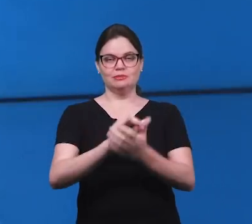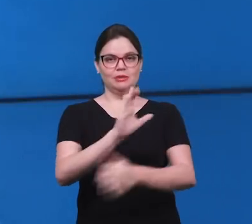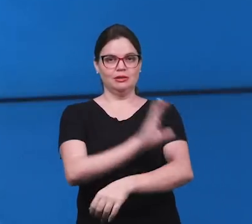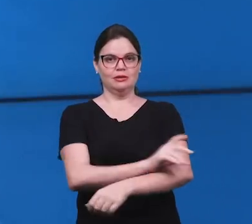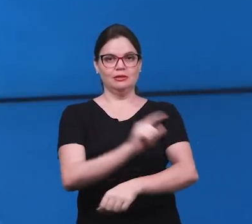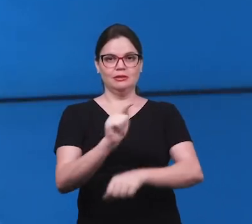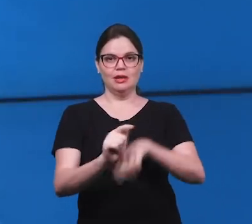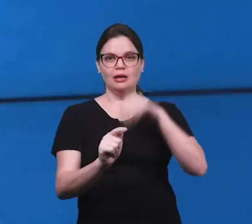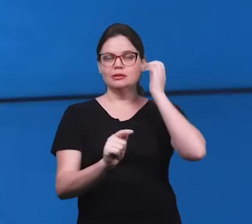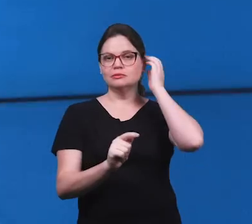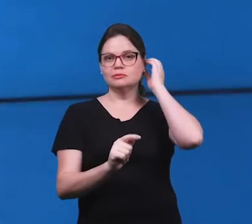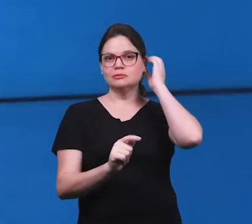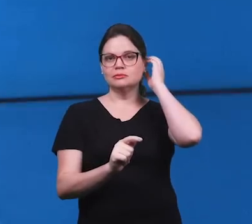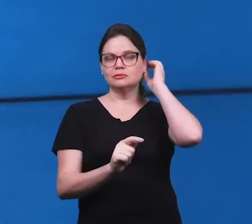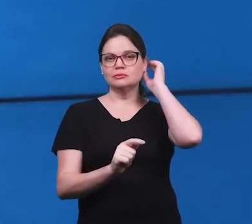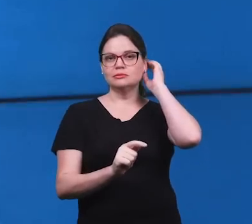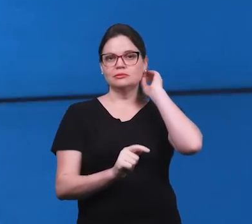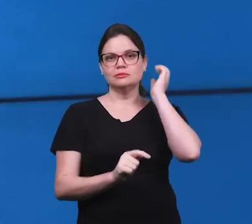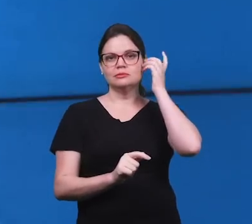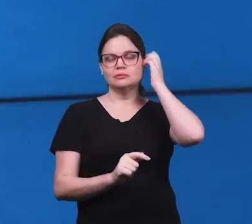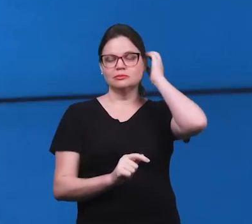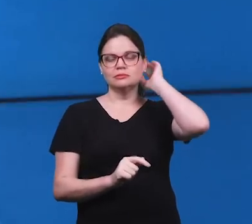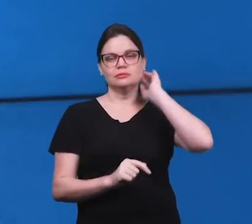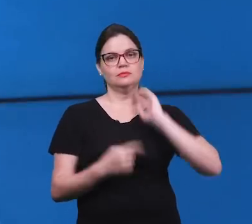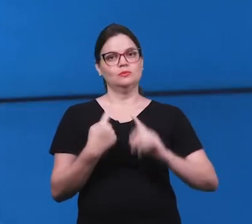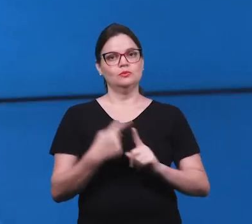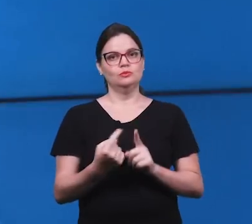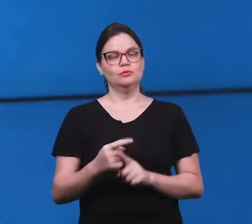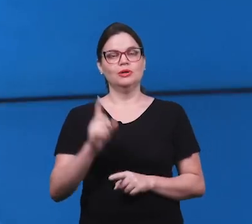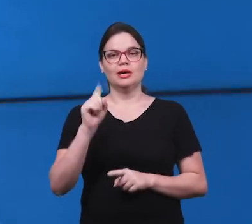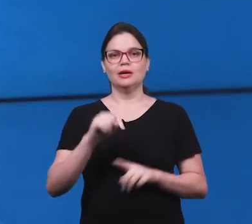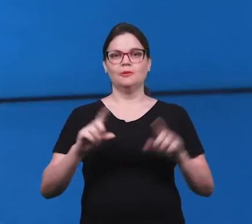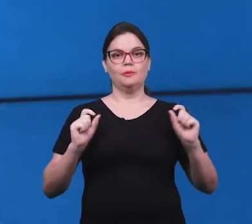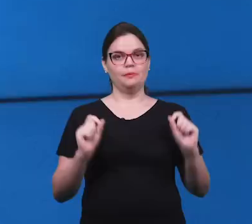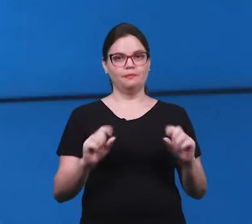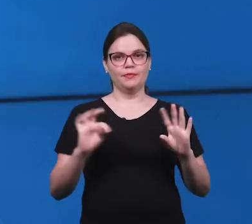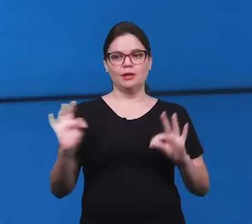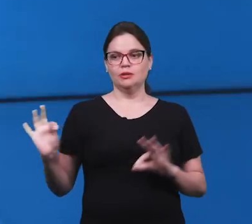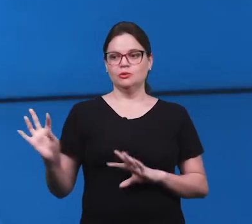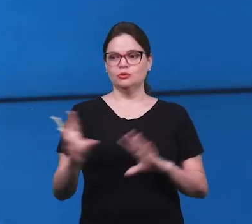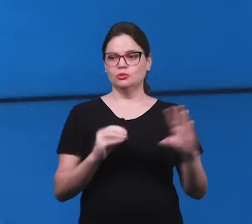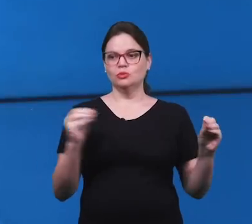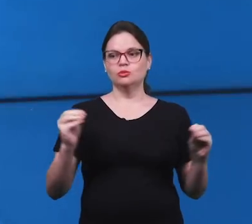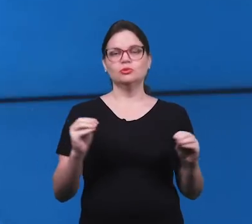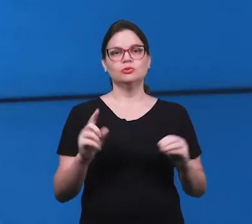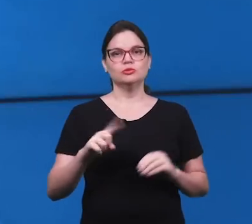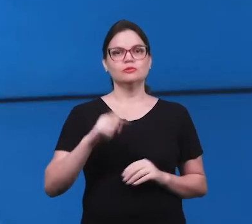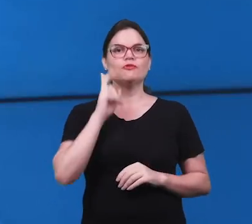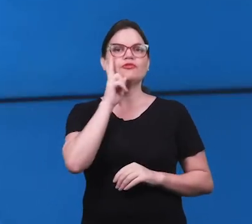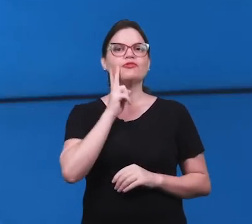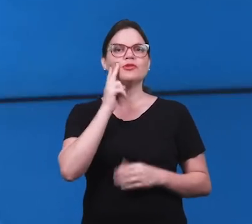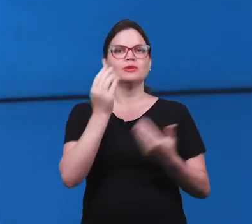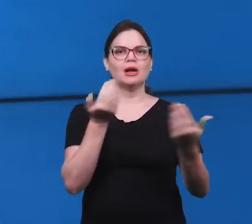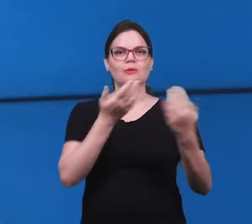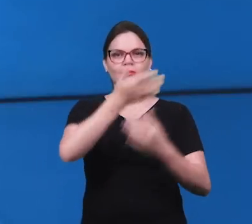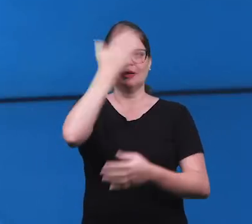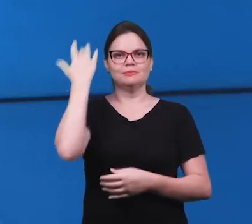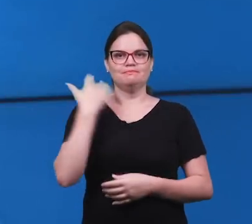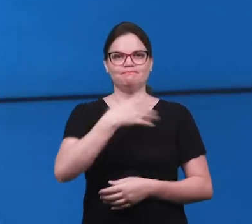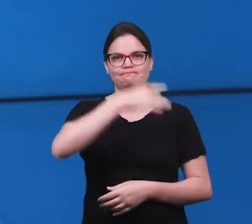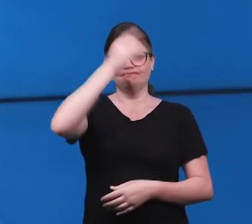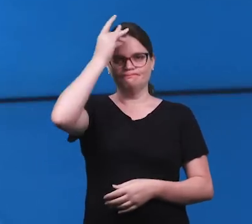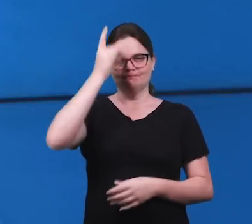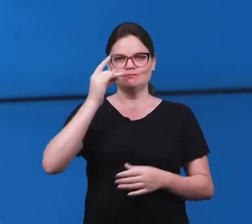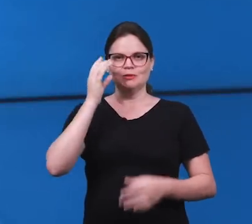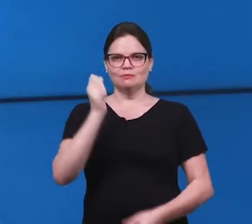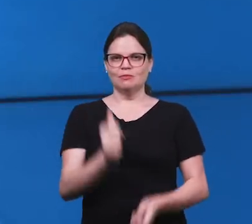isso que o irmão falou, que é exatamente o que se refere ao vinho, né? Aquele vinho que permaneceu